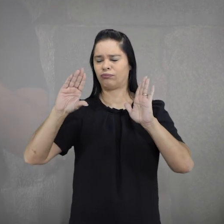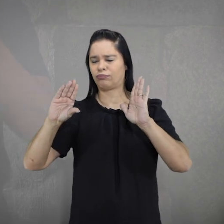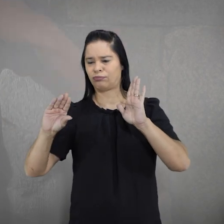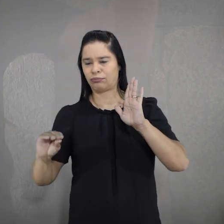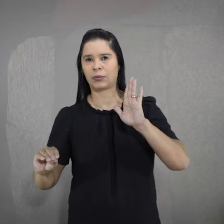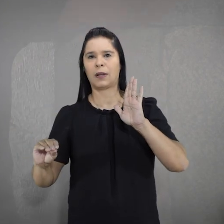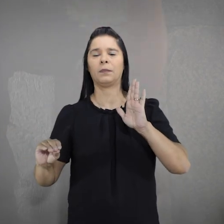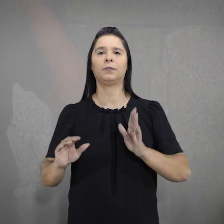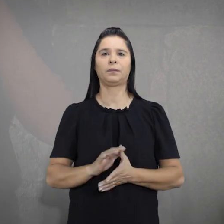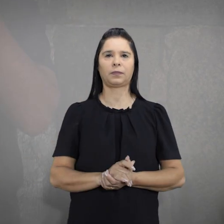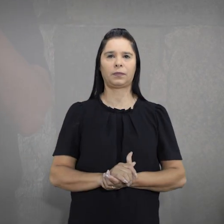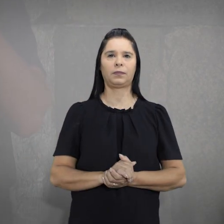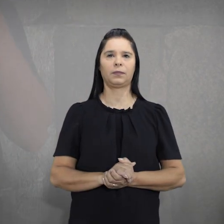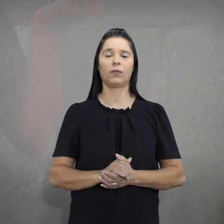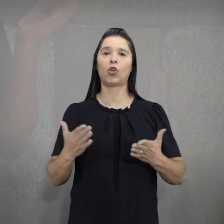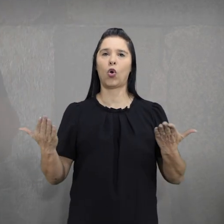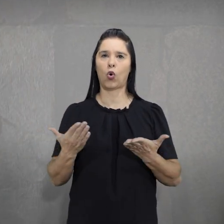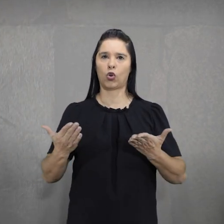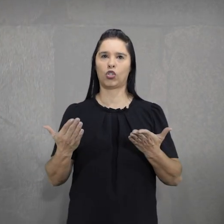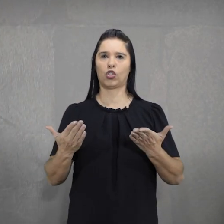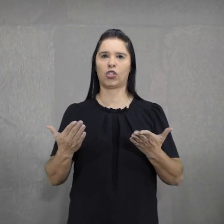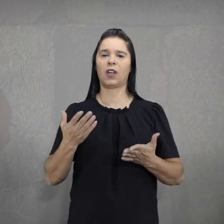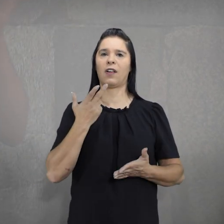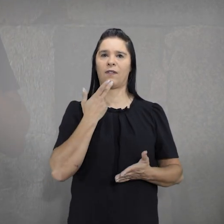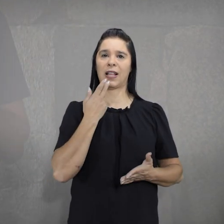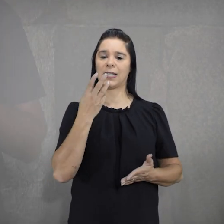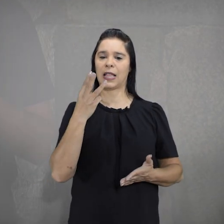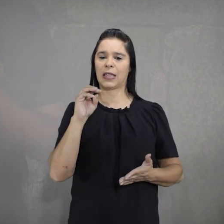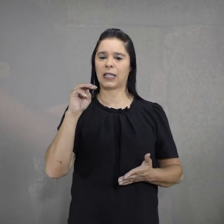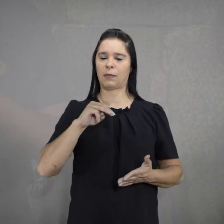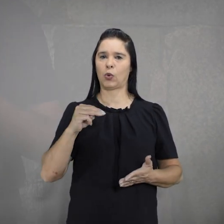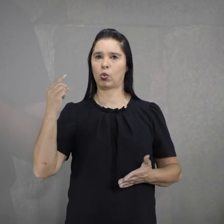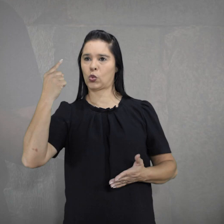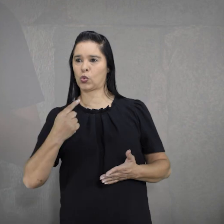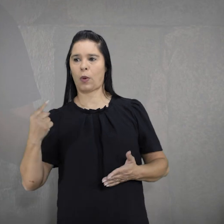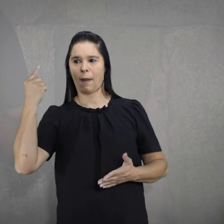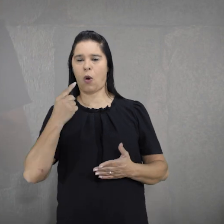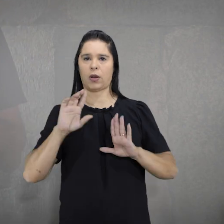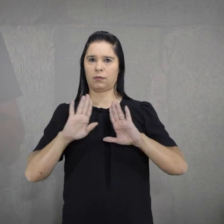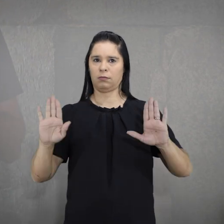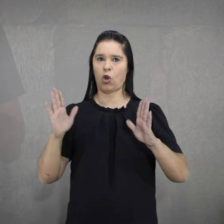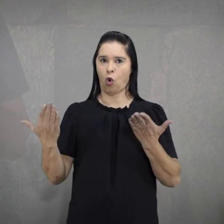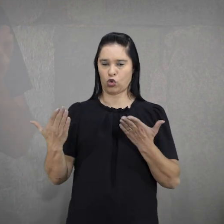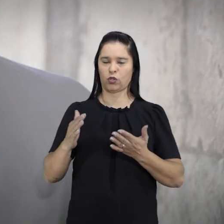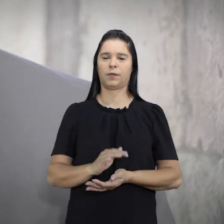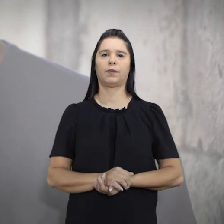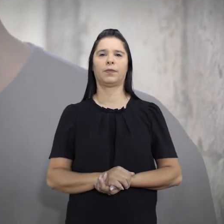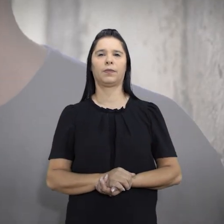último horário, emendava um horário com o outro. Hoje a gente tem que fazer tudo em 30 minutos, 1 hora, né? Mas assim,